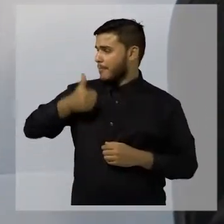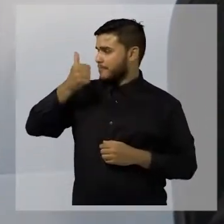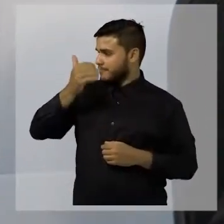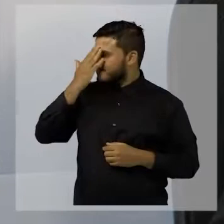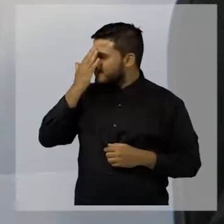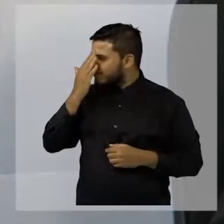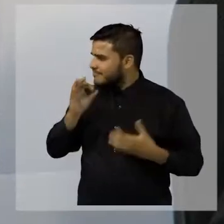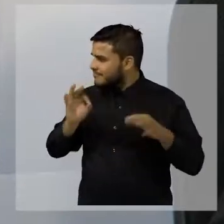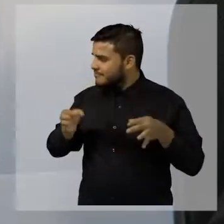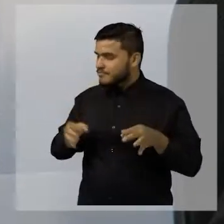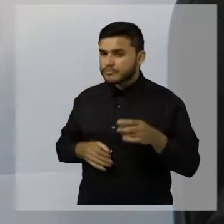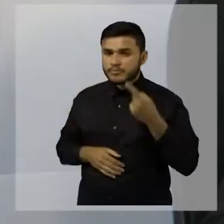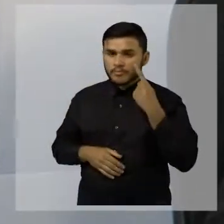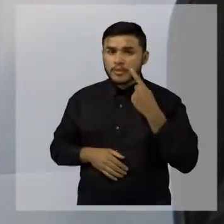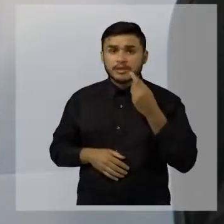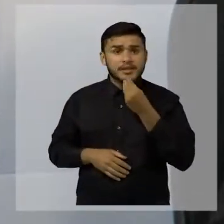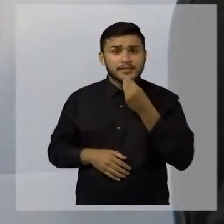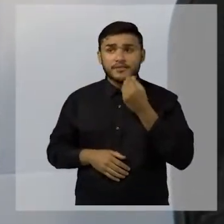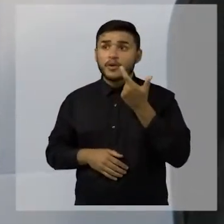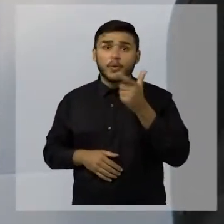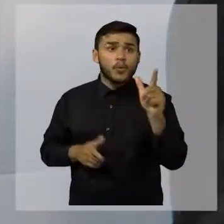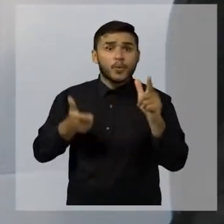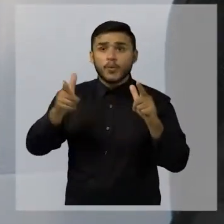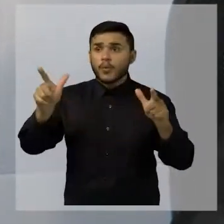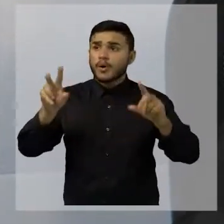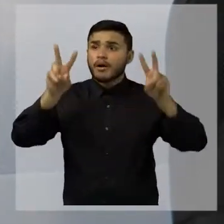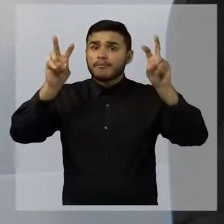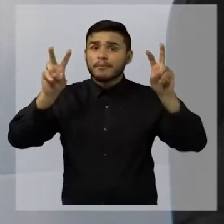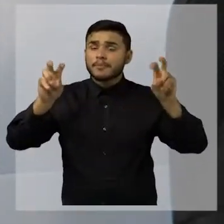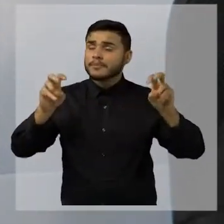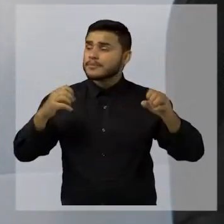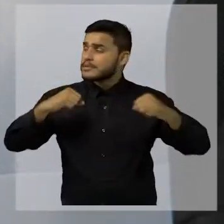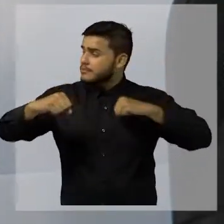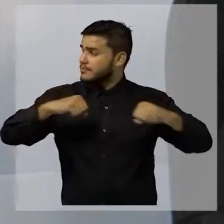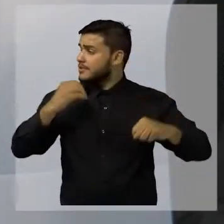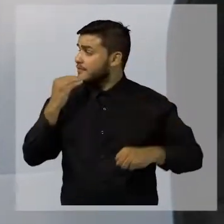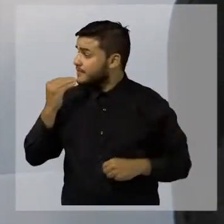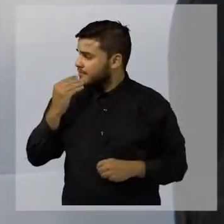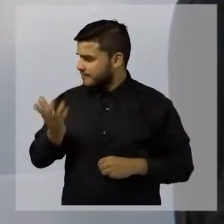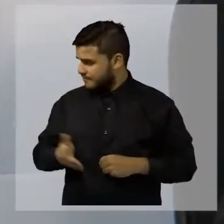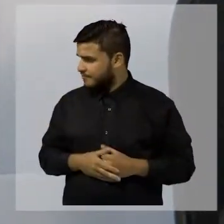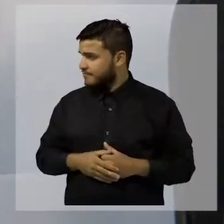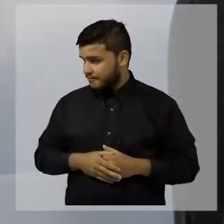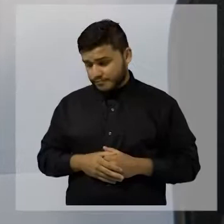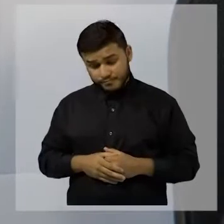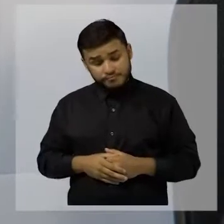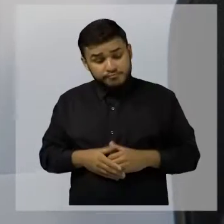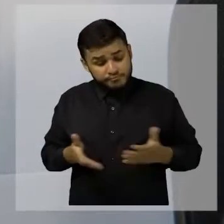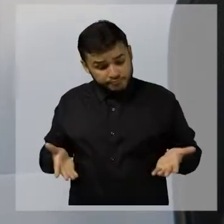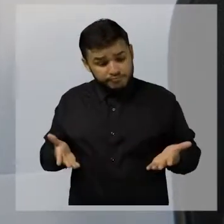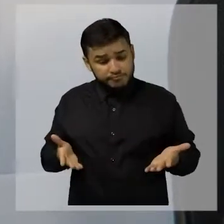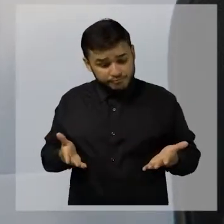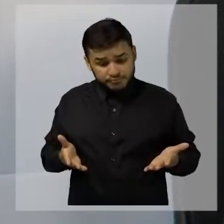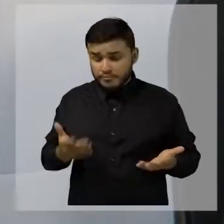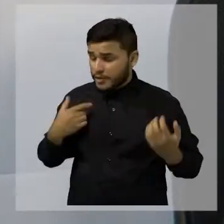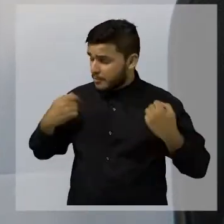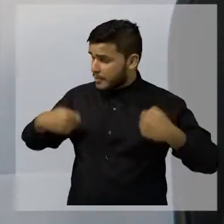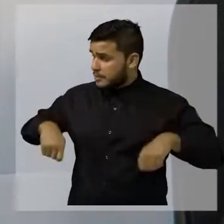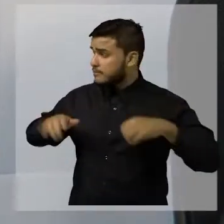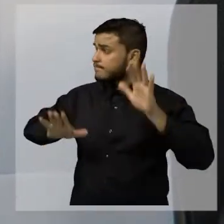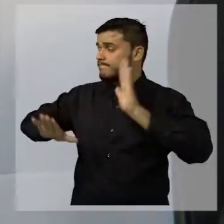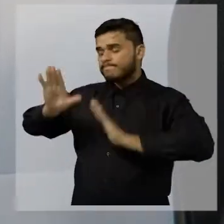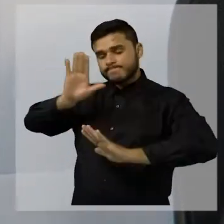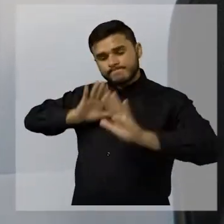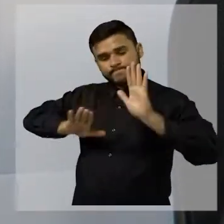enquanto outras questões mais sérias poderiam estar sendo debatidas. Então, a gente tem que ter muito